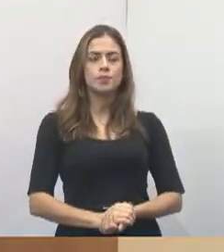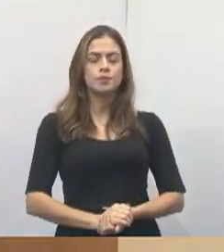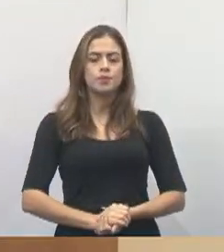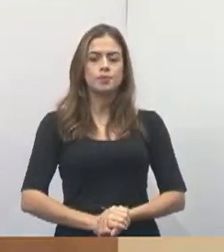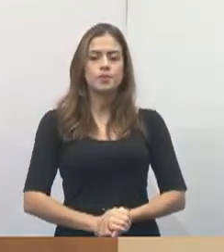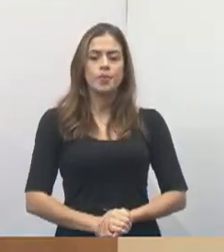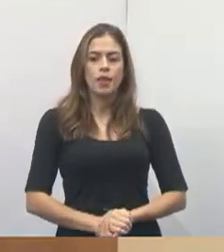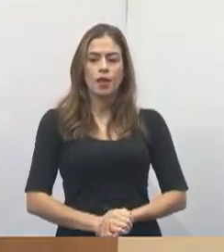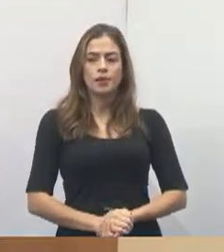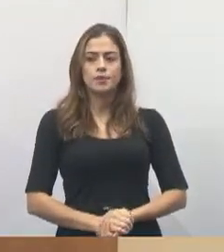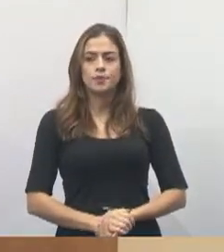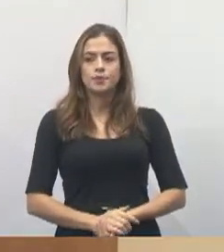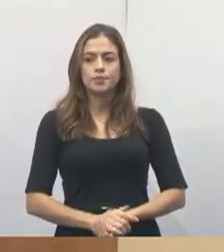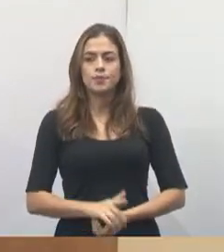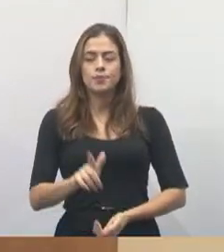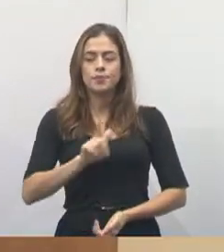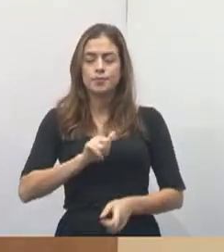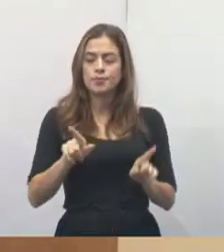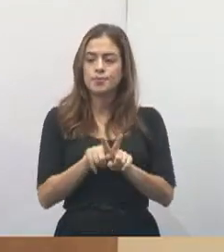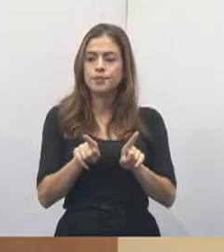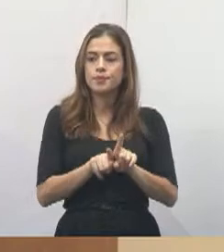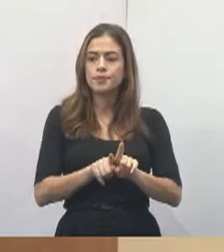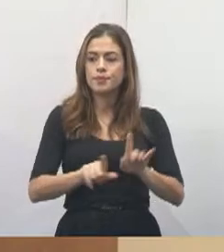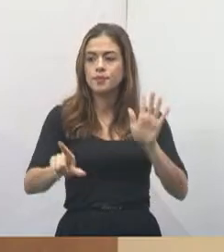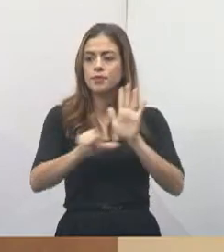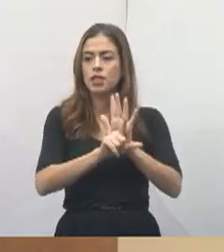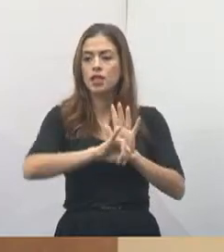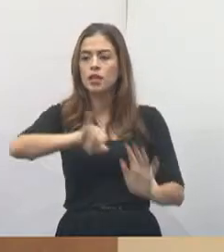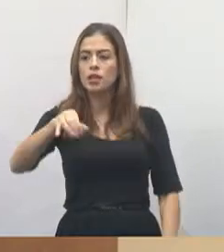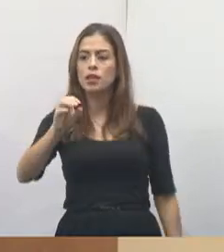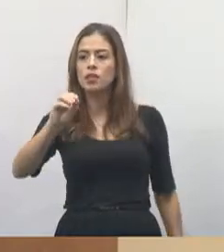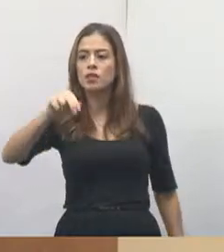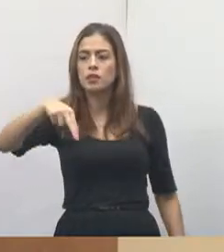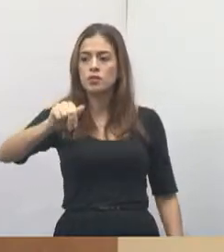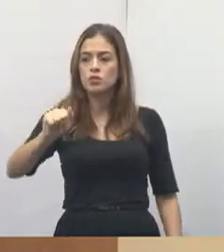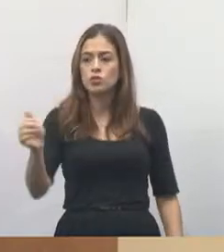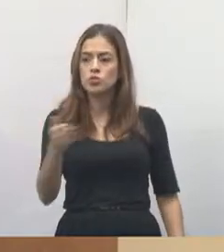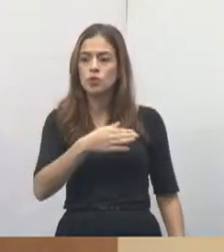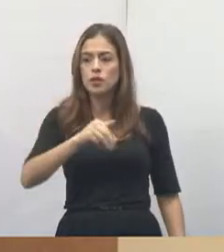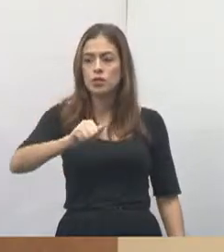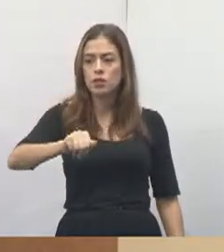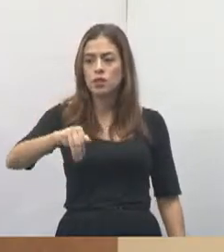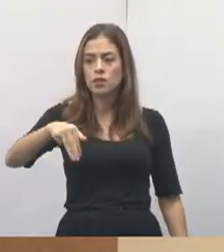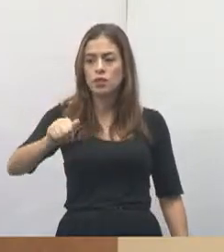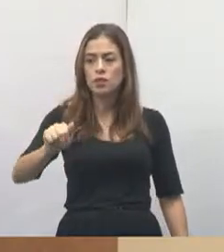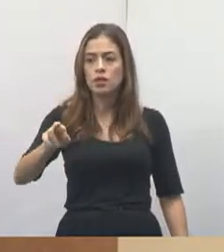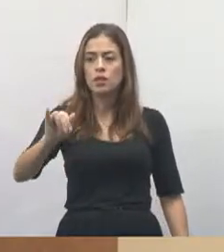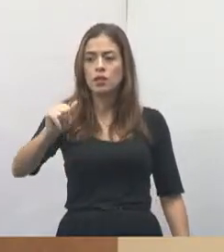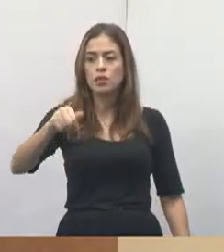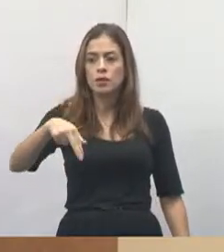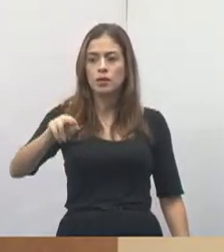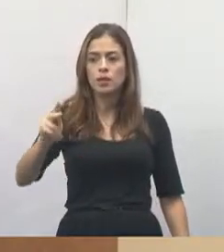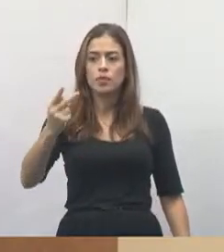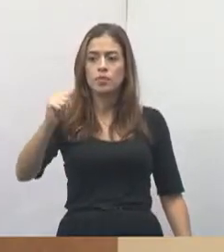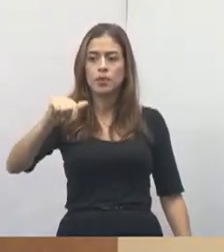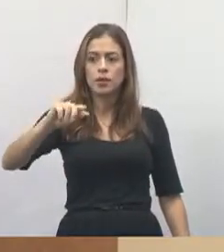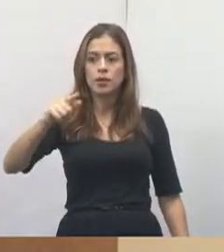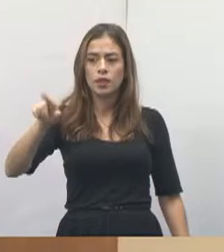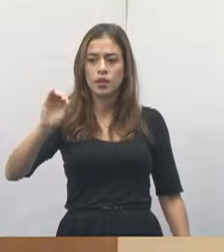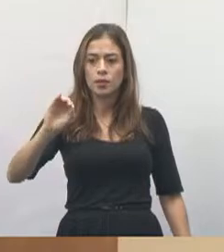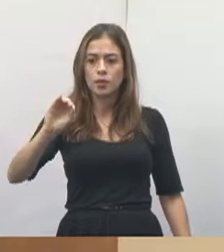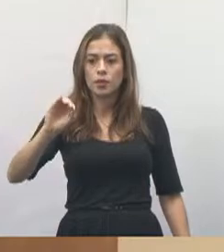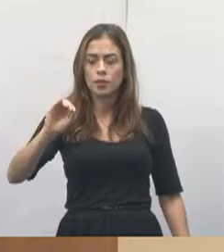Temos ainda a Lei Joana Maranhão, criada também em homenagem à atleta Joana Maranhão,